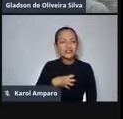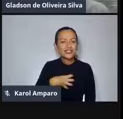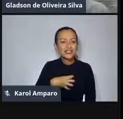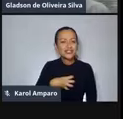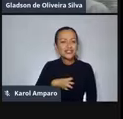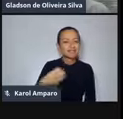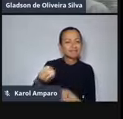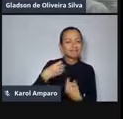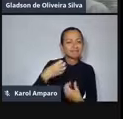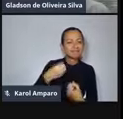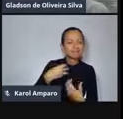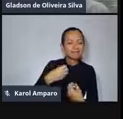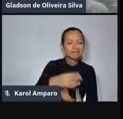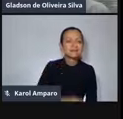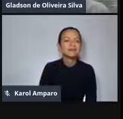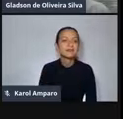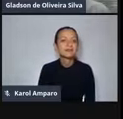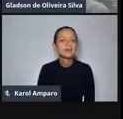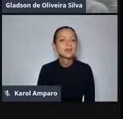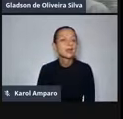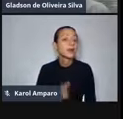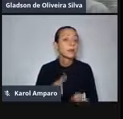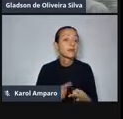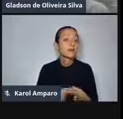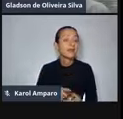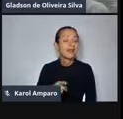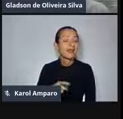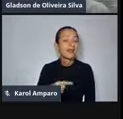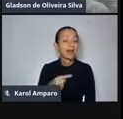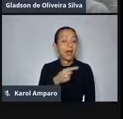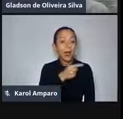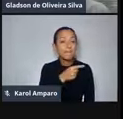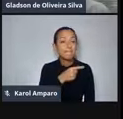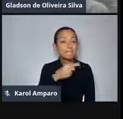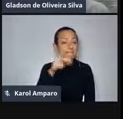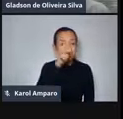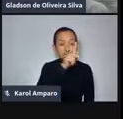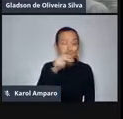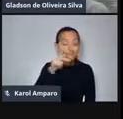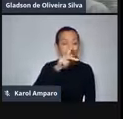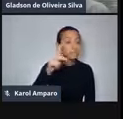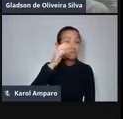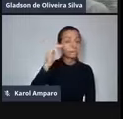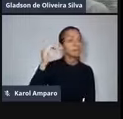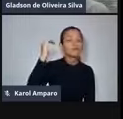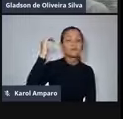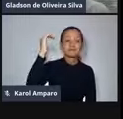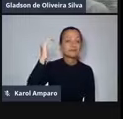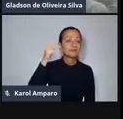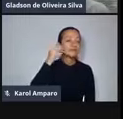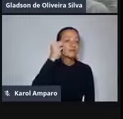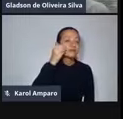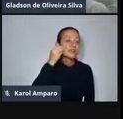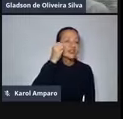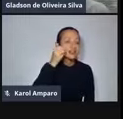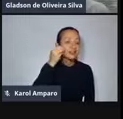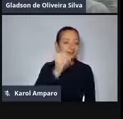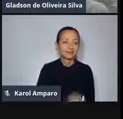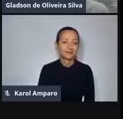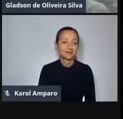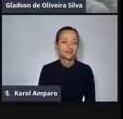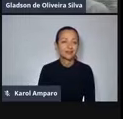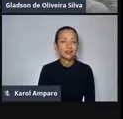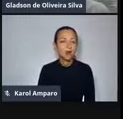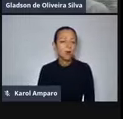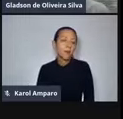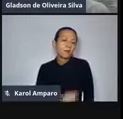seu gabarito para a época que ele viveu, dizia assim: filho, você está gingando aqui nessa